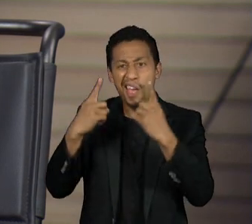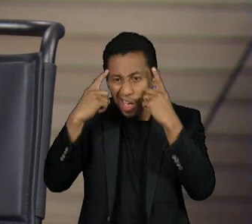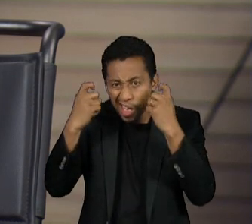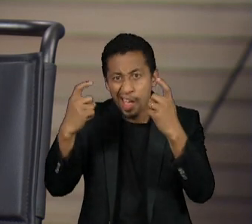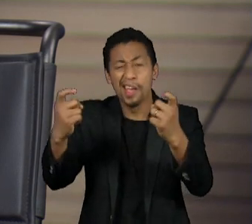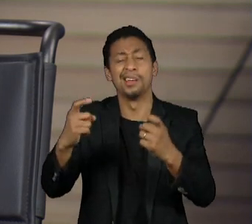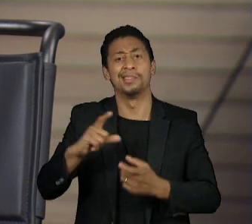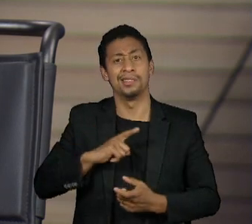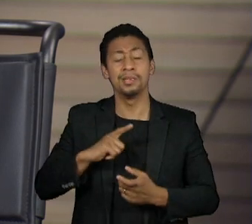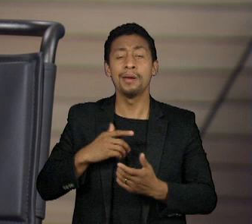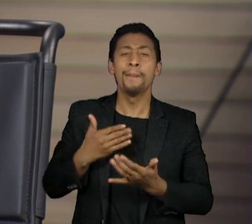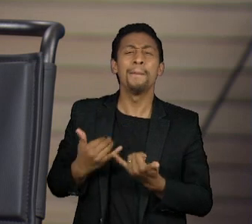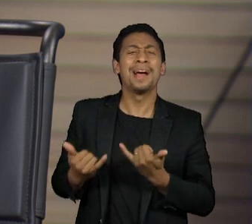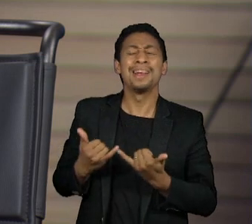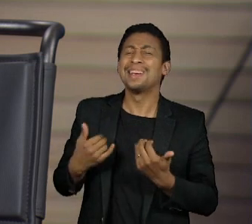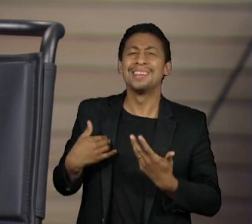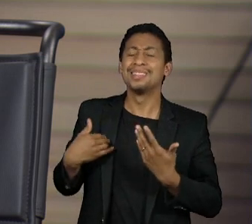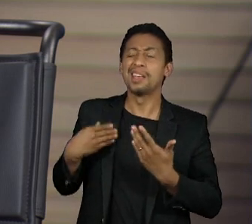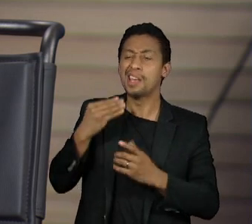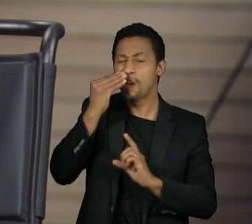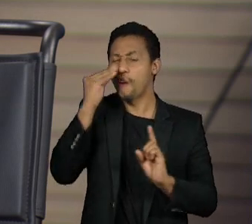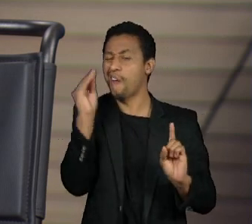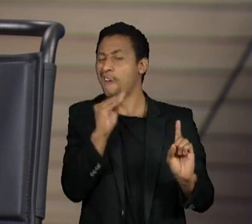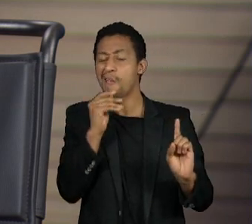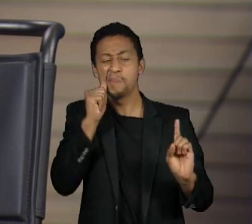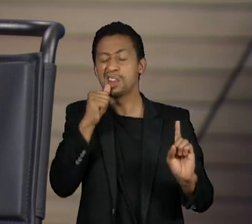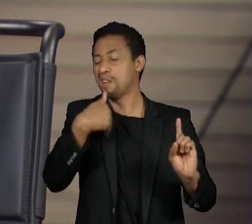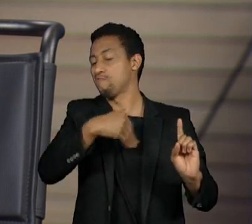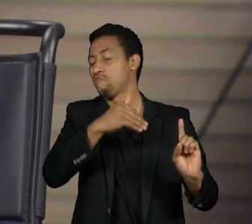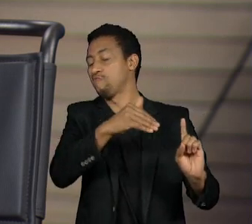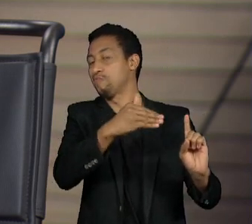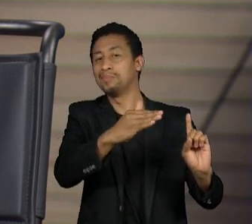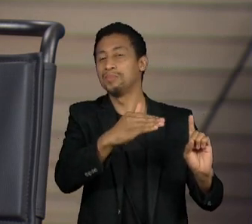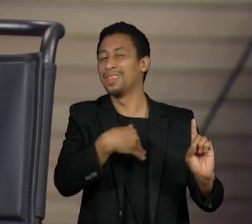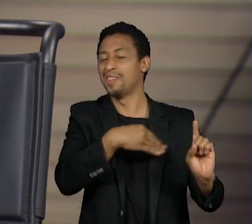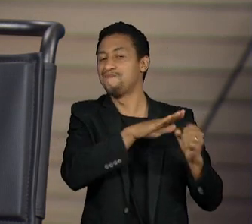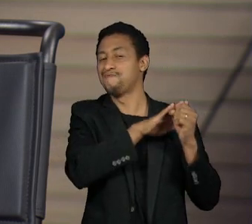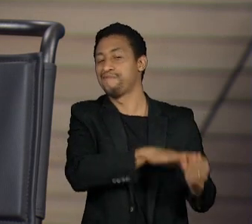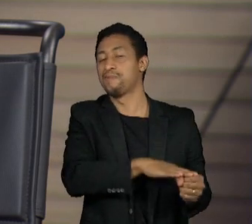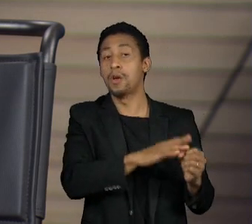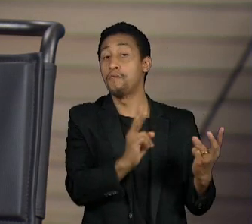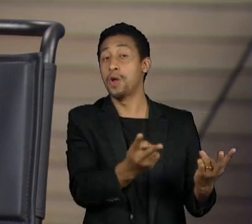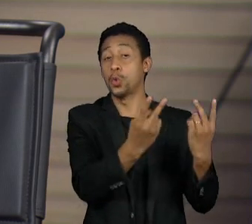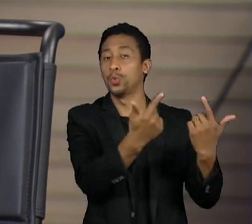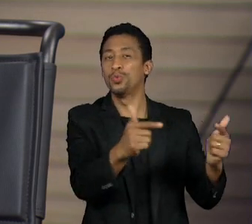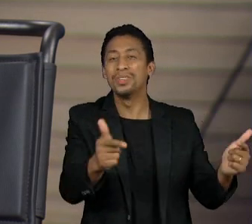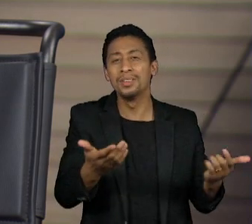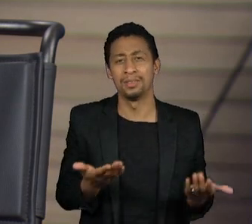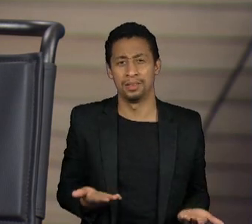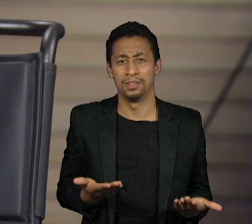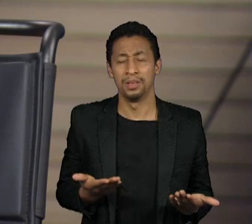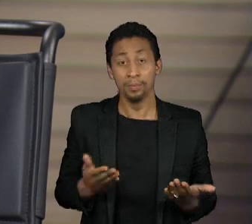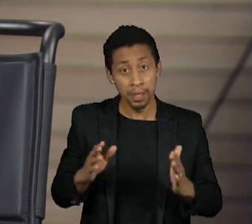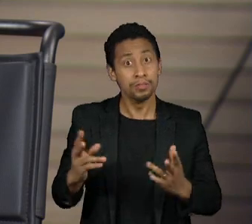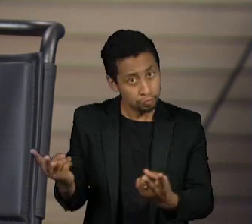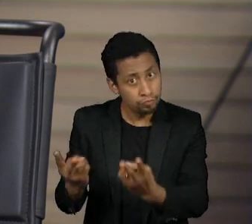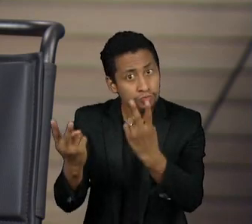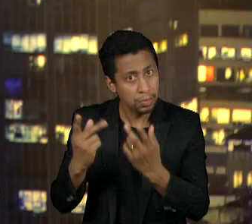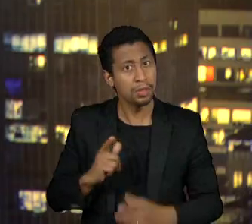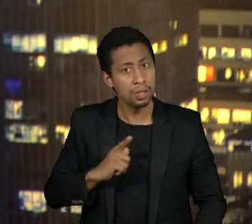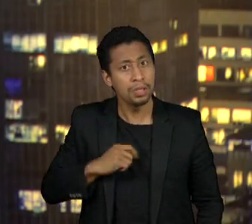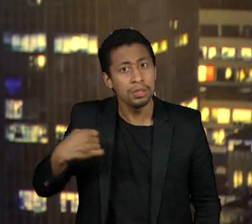parece que ninguém se importa com isso. Parece que a vida das meninas vale um pouco menos, apesar de toda a potência, de todo o valor que elas